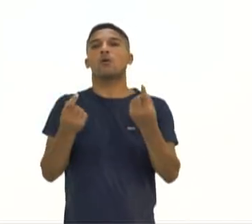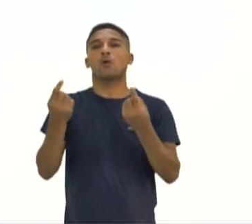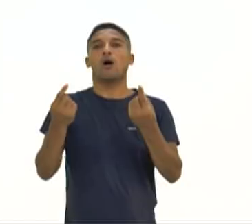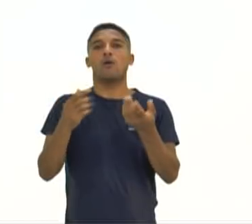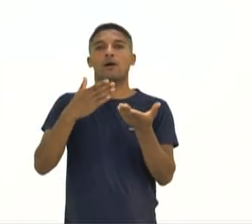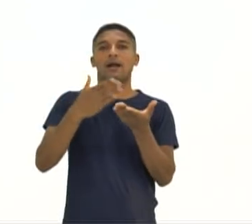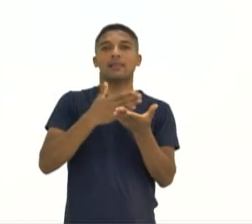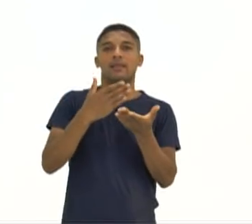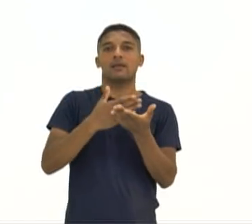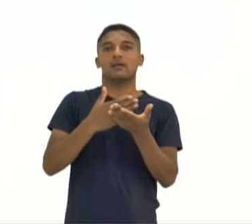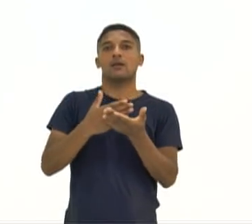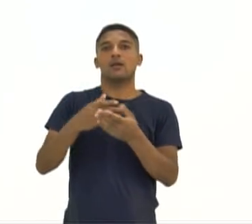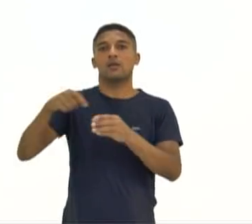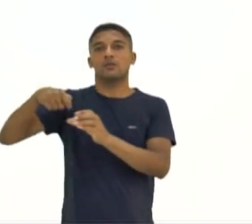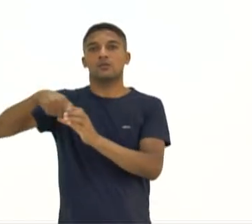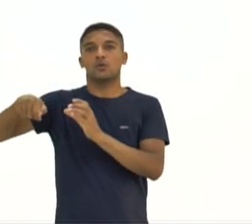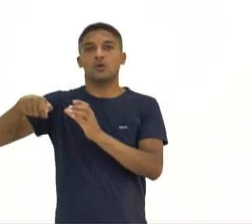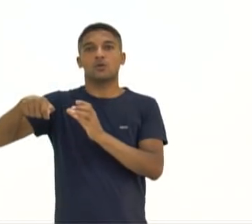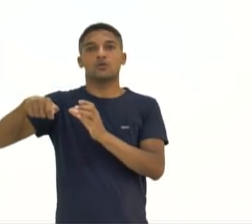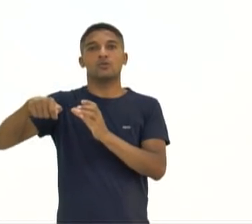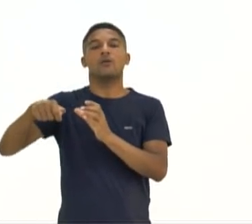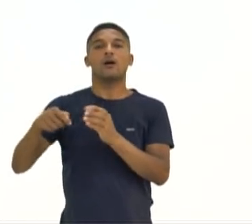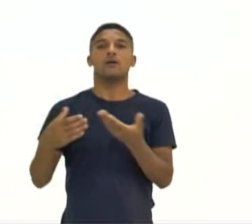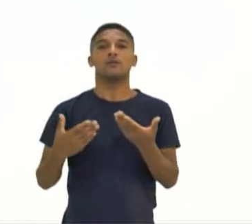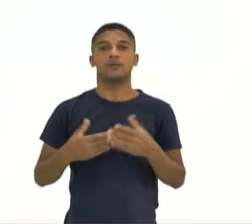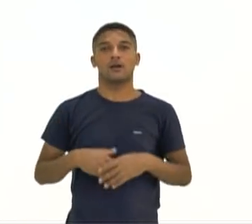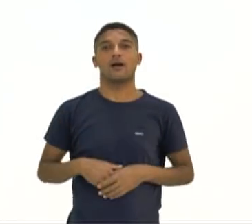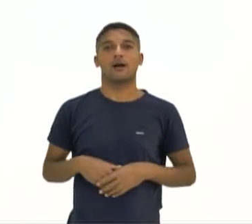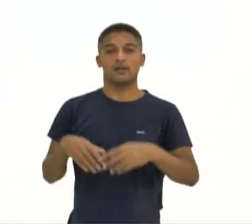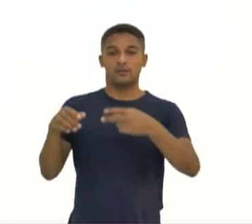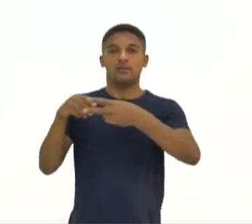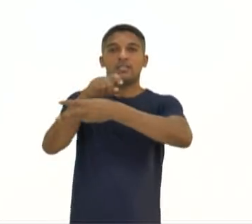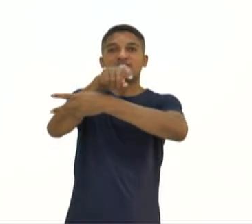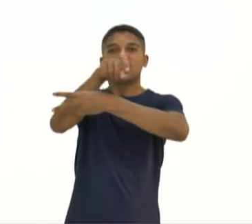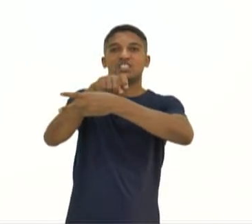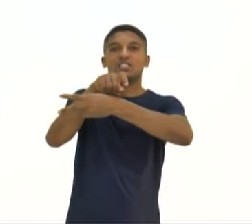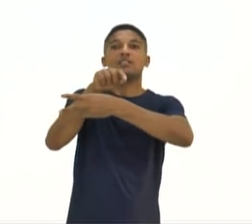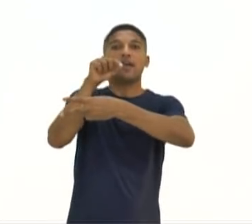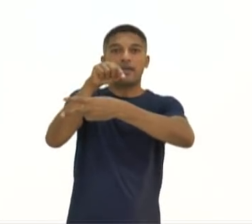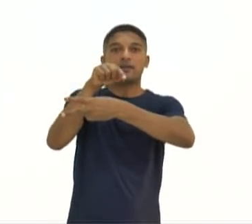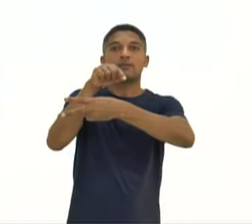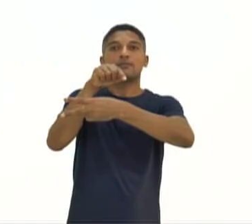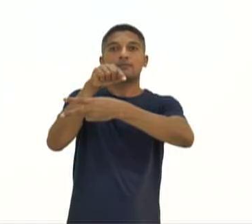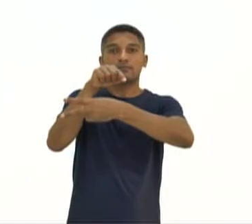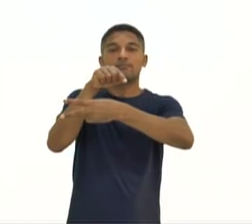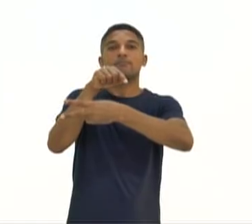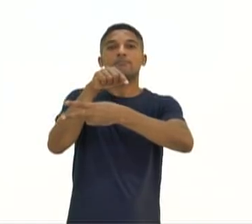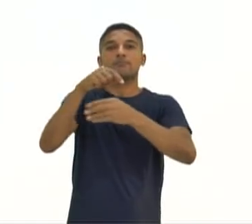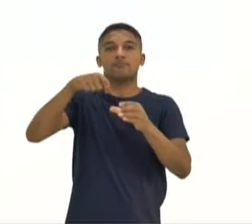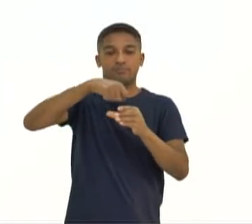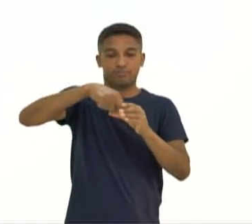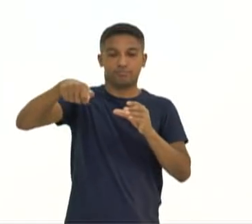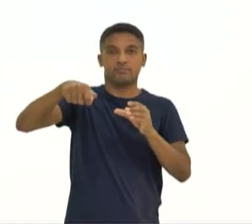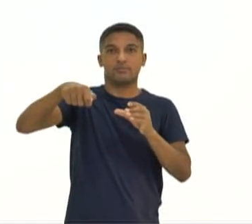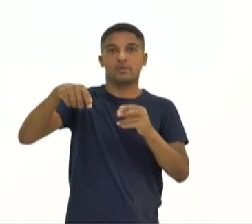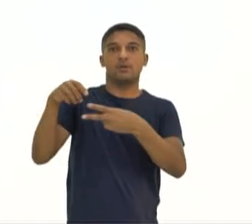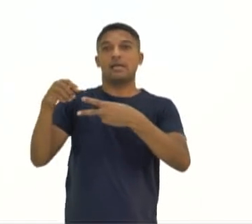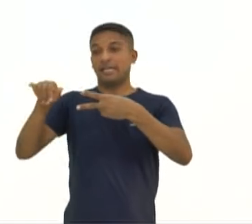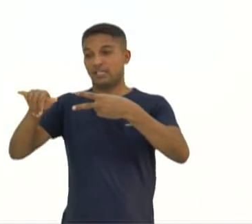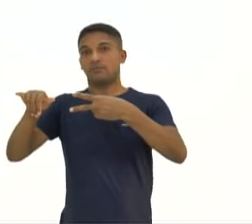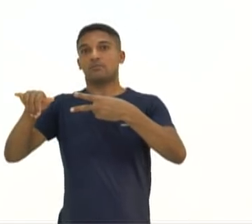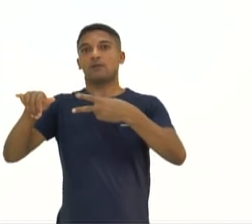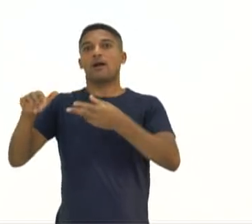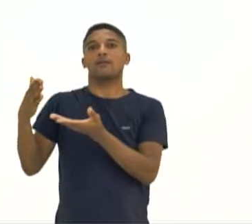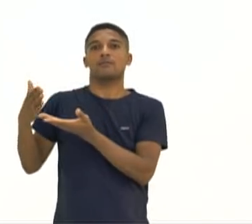vocês chamarem o estojo de X e o caderno de Y. Eu sei quanto que ela pagou em cada um? Não,